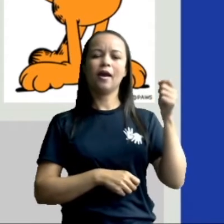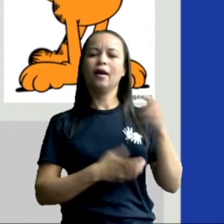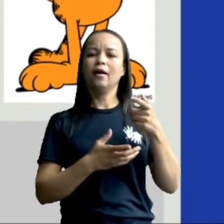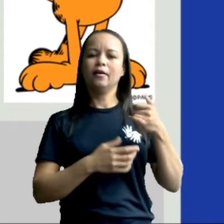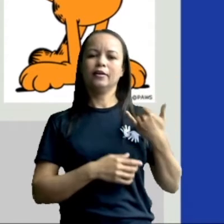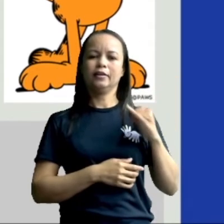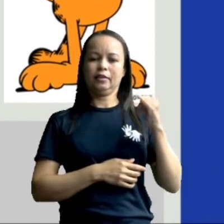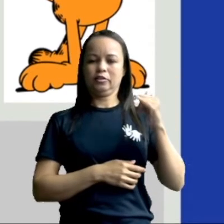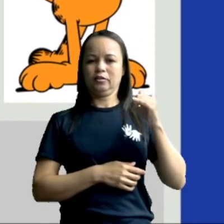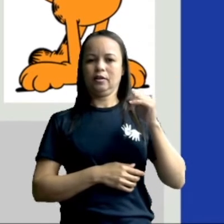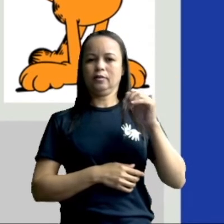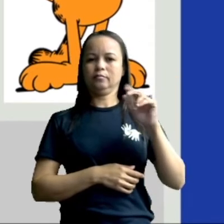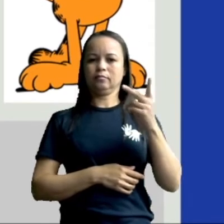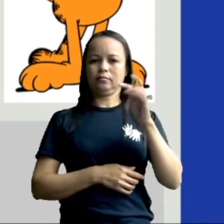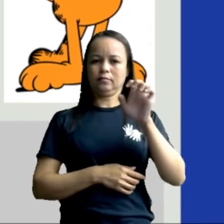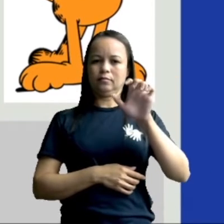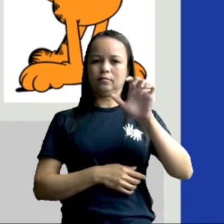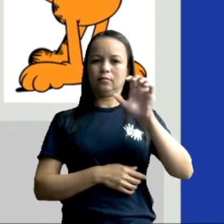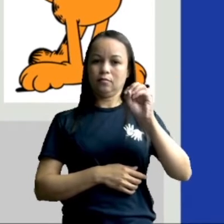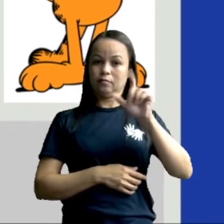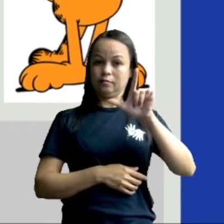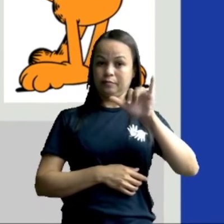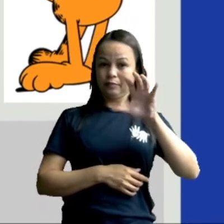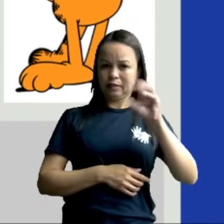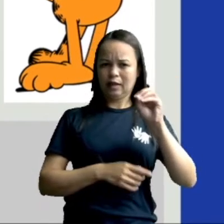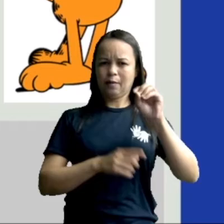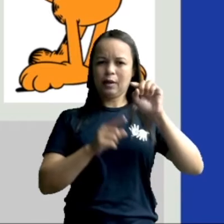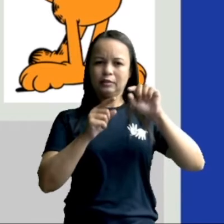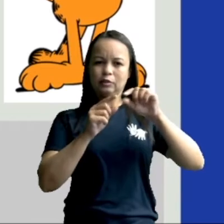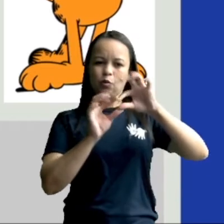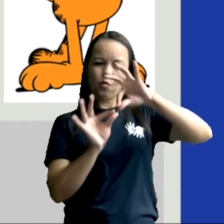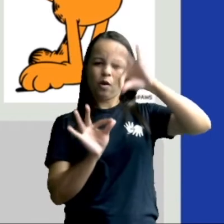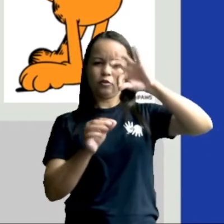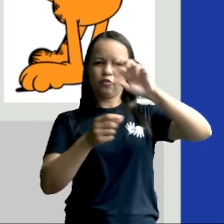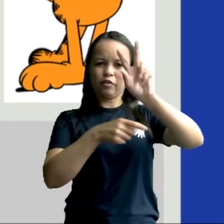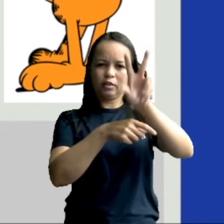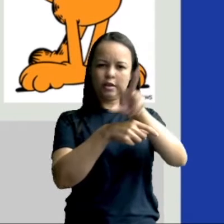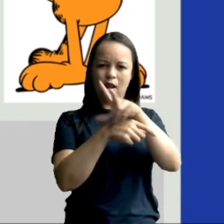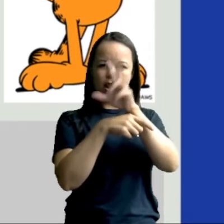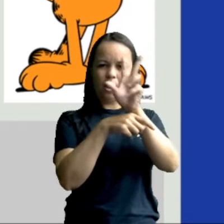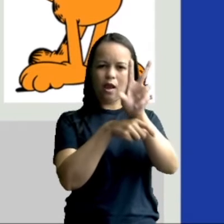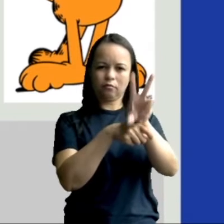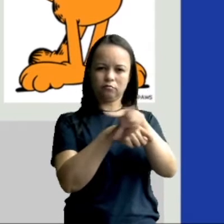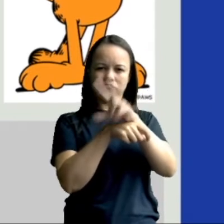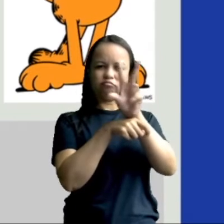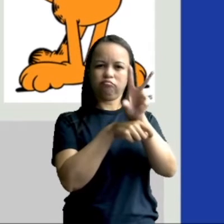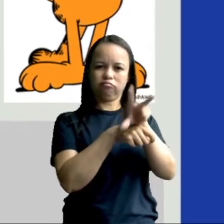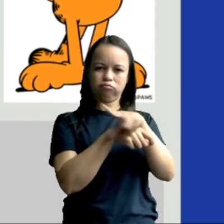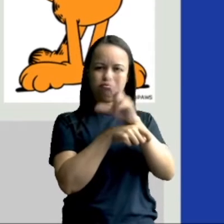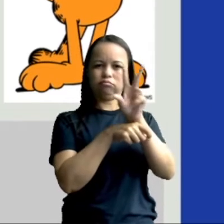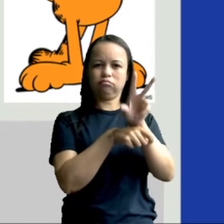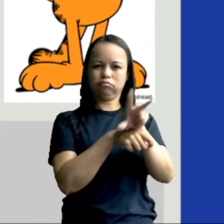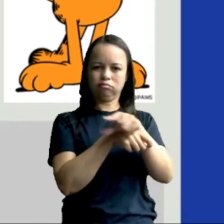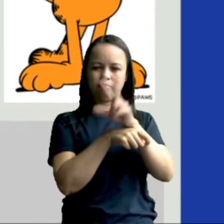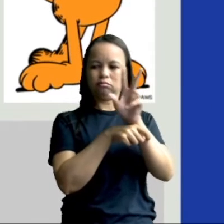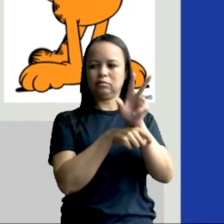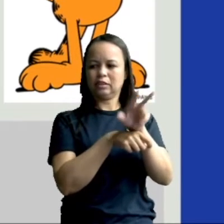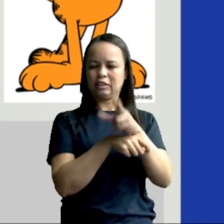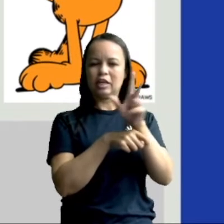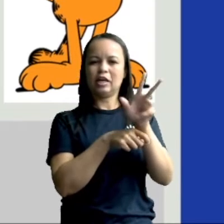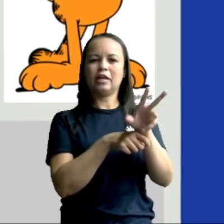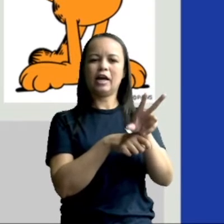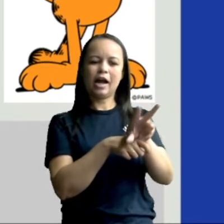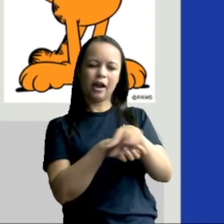É aqueles, parecem uns ventiladores bem grandes, assim, umas hélices bem grande, rodando assim, ó. Porque eles rodam,